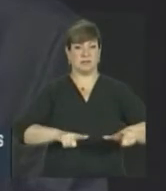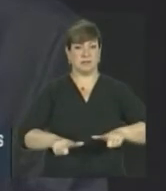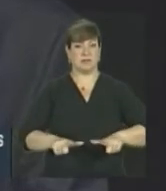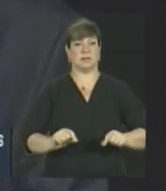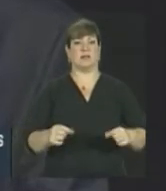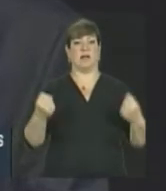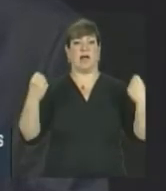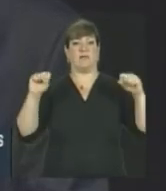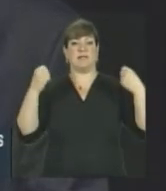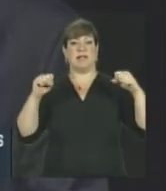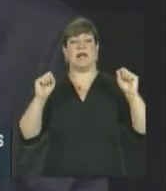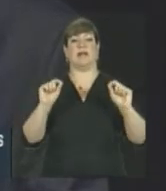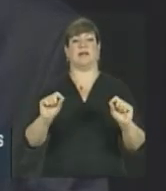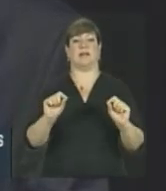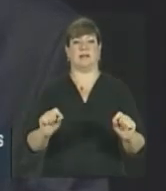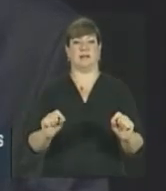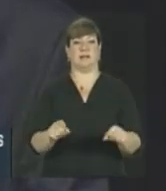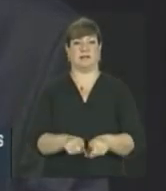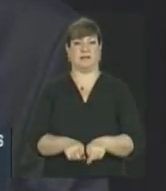esportiva,